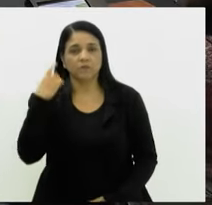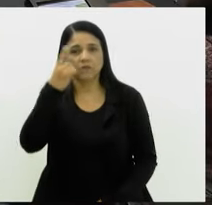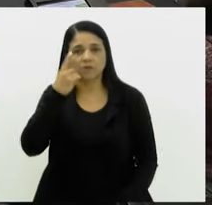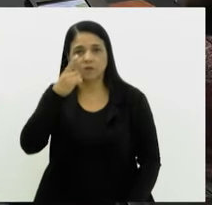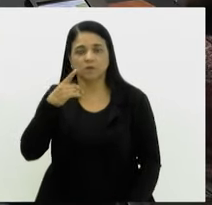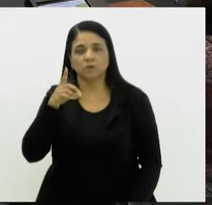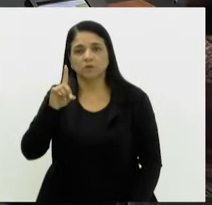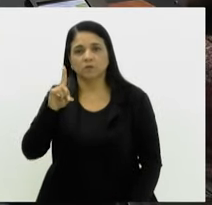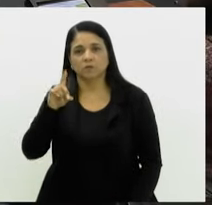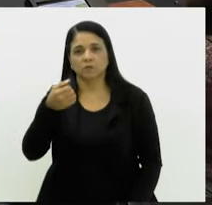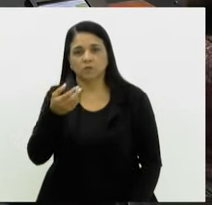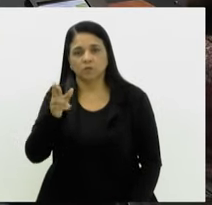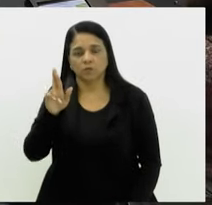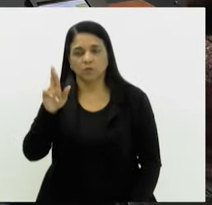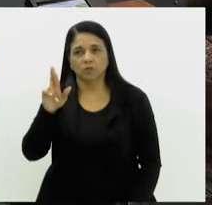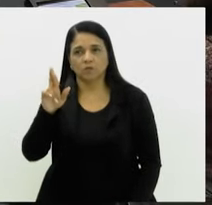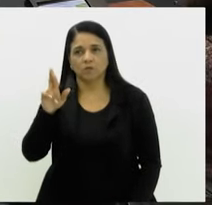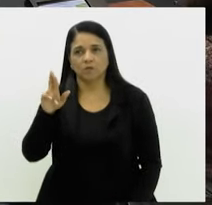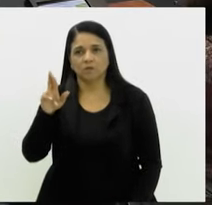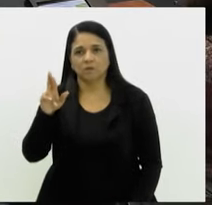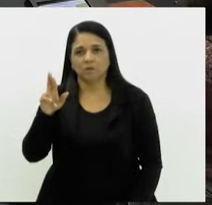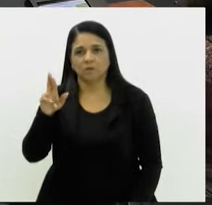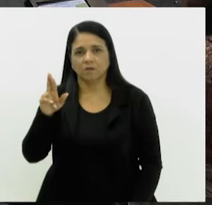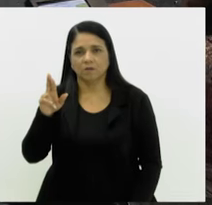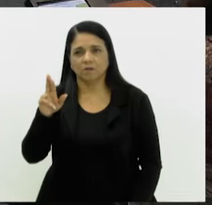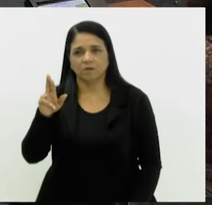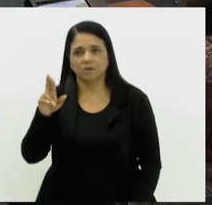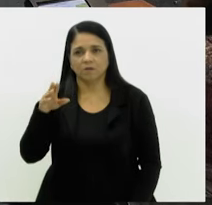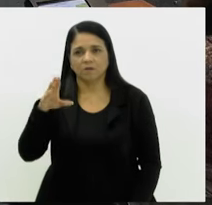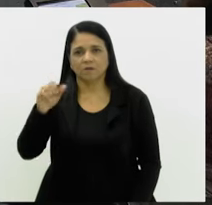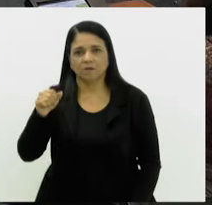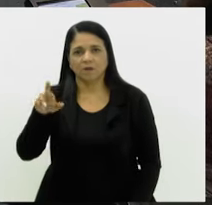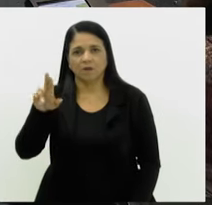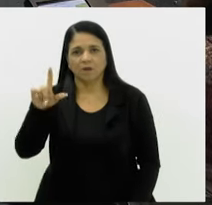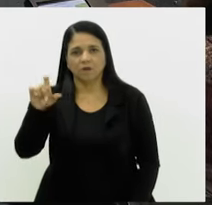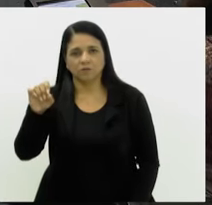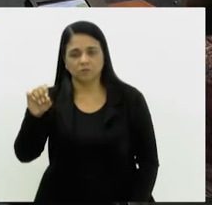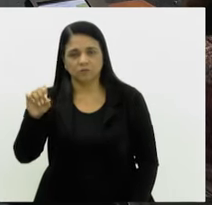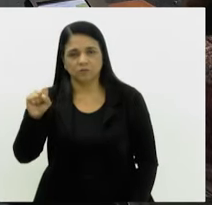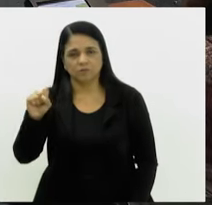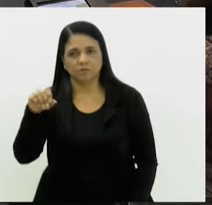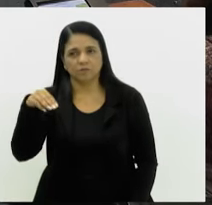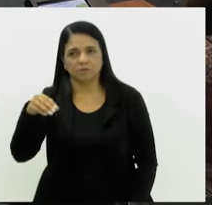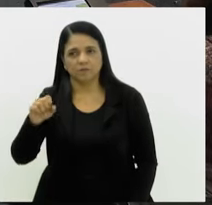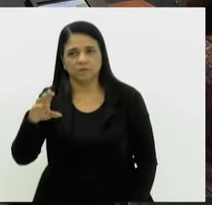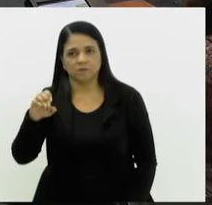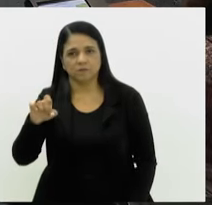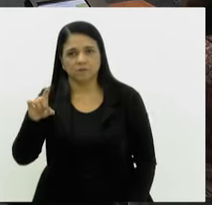Deputado doutor Carlos Macedo. Está presente, vai votar.